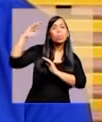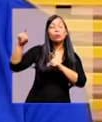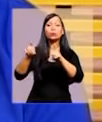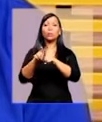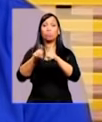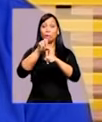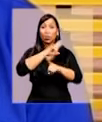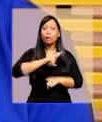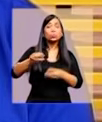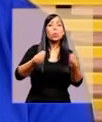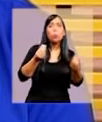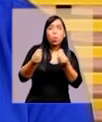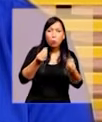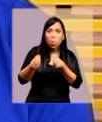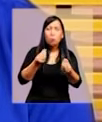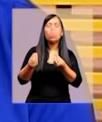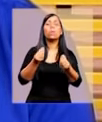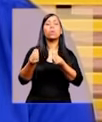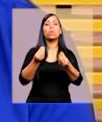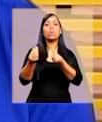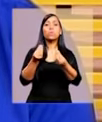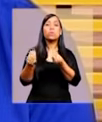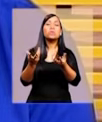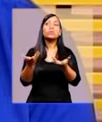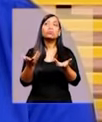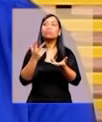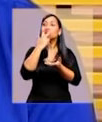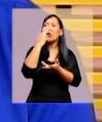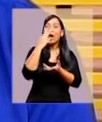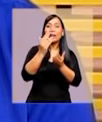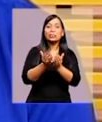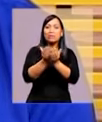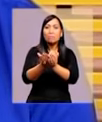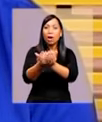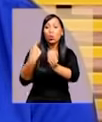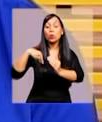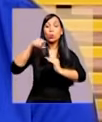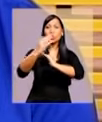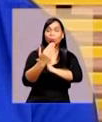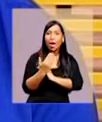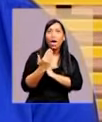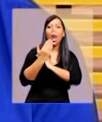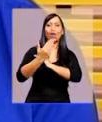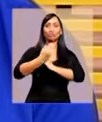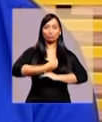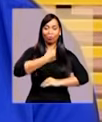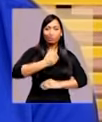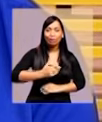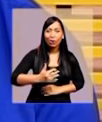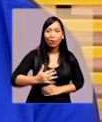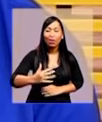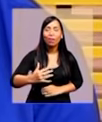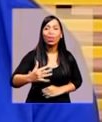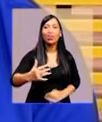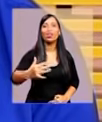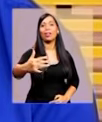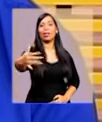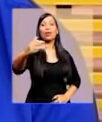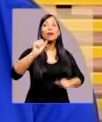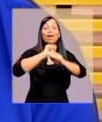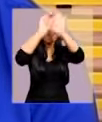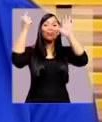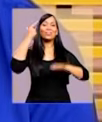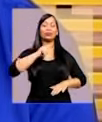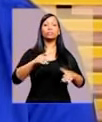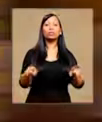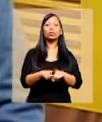filosóficas e religiosas como sendo, como se fossem barcos que nos ajudam a atravessar da margem da ignorância para a